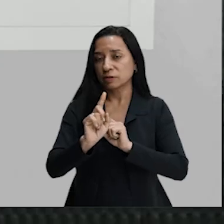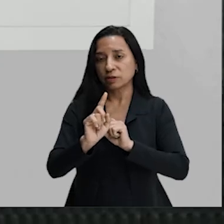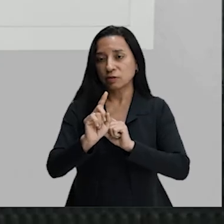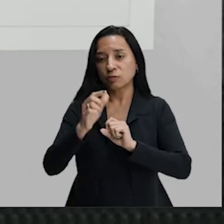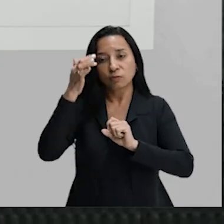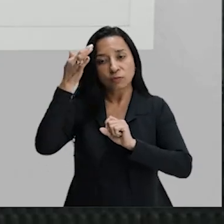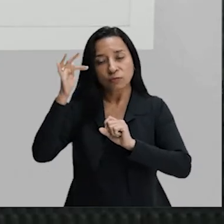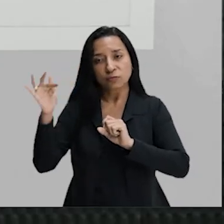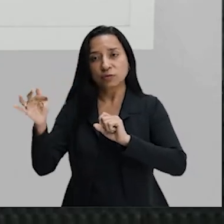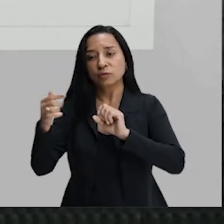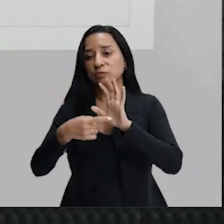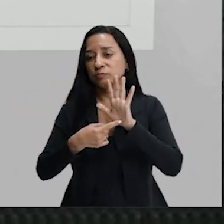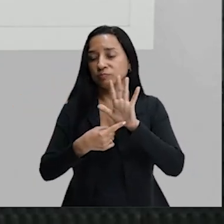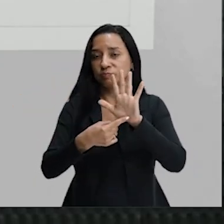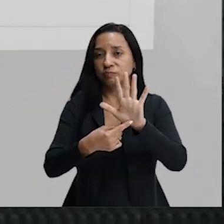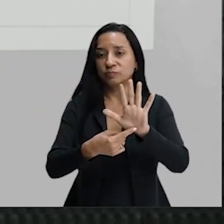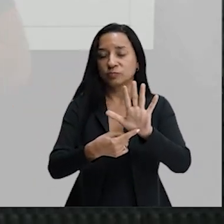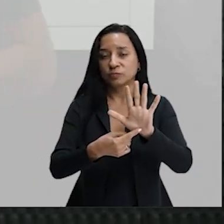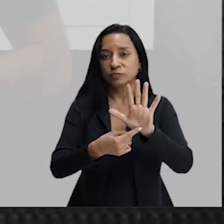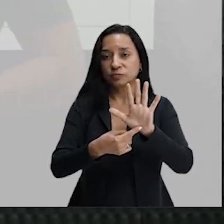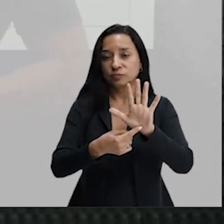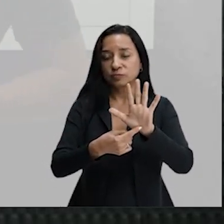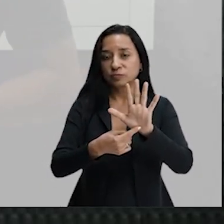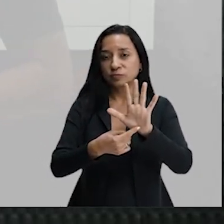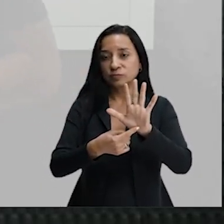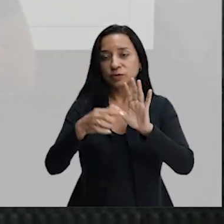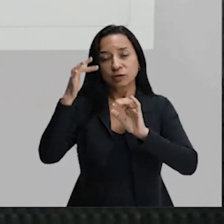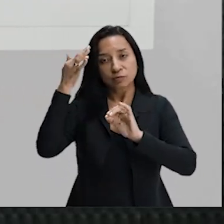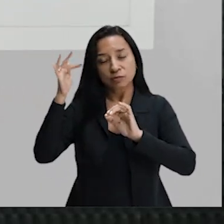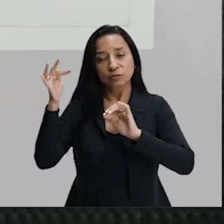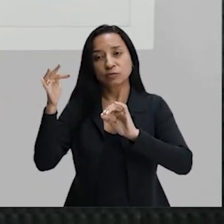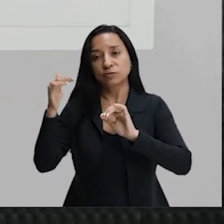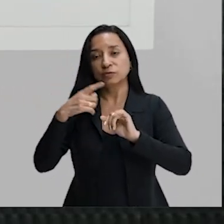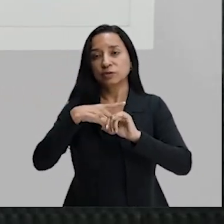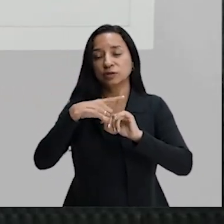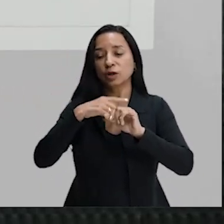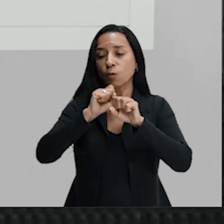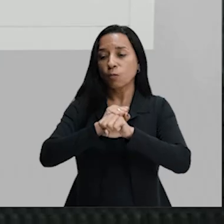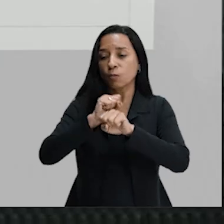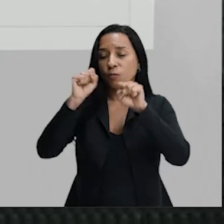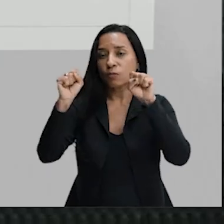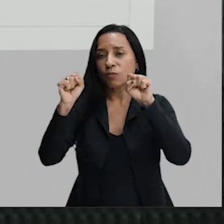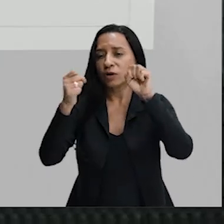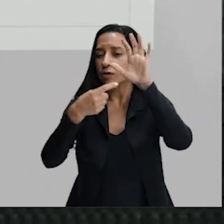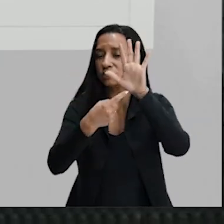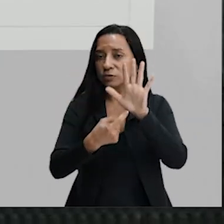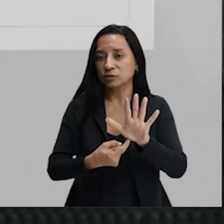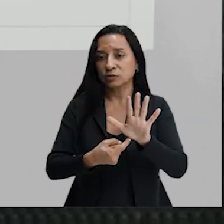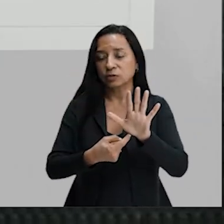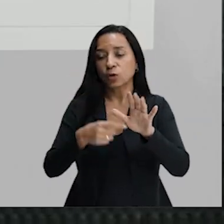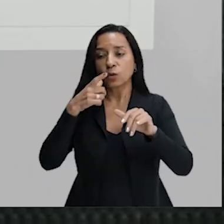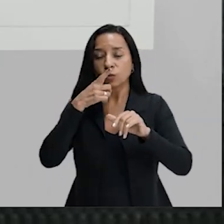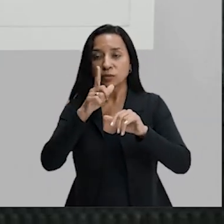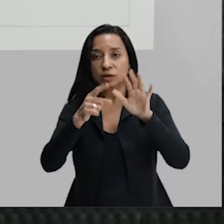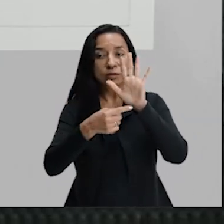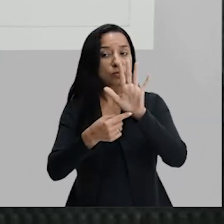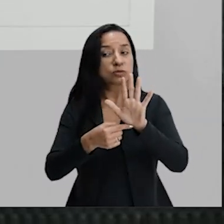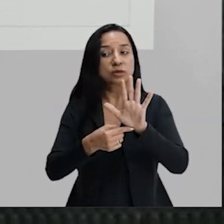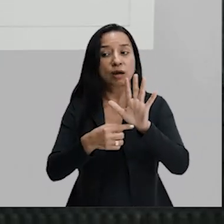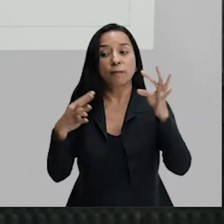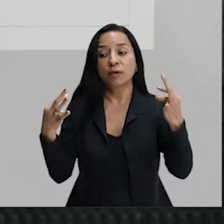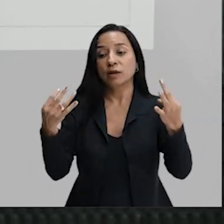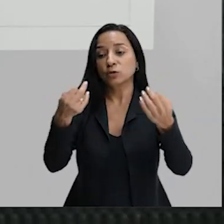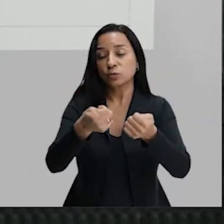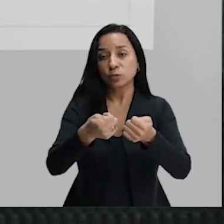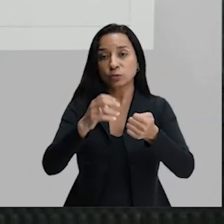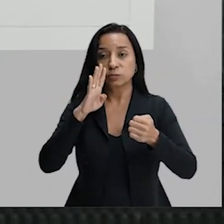se destaca. Obviamente, a filosofia ela ganha um grande destaque quando ela consegue mostrar para os outros, principalmente, aquilo